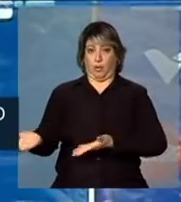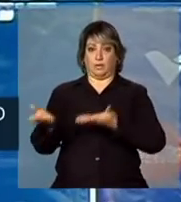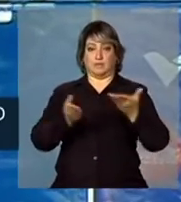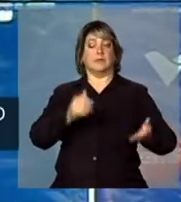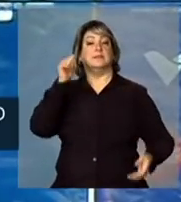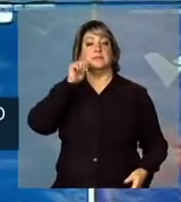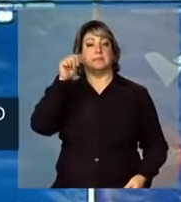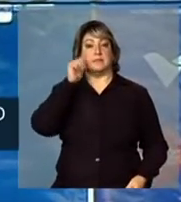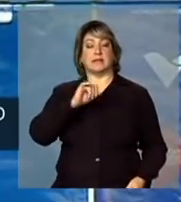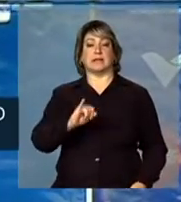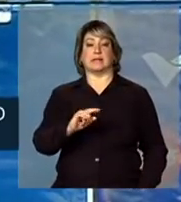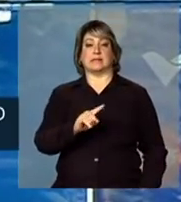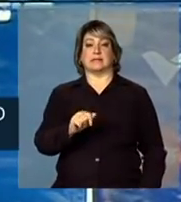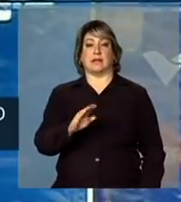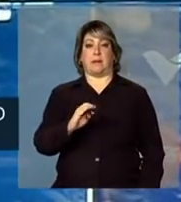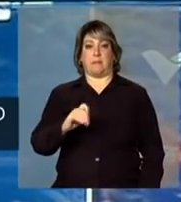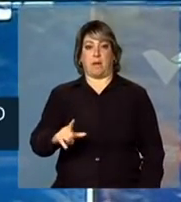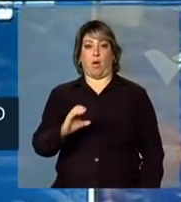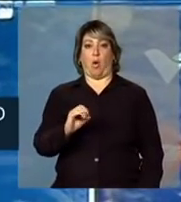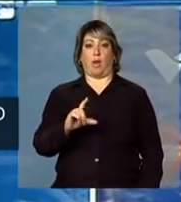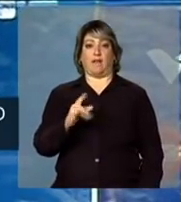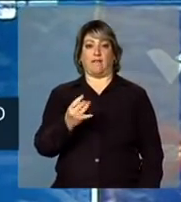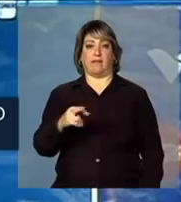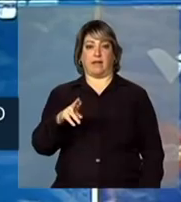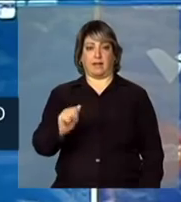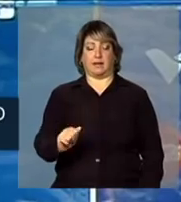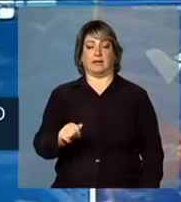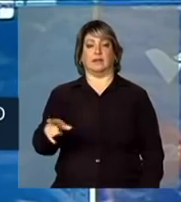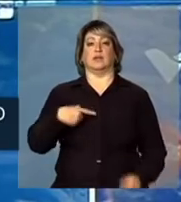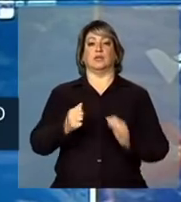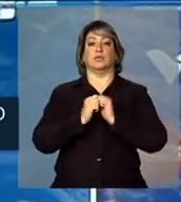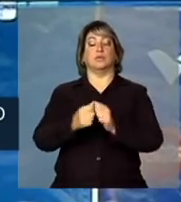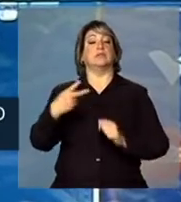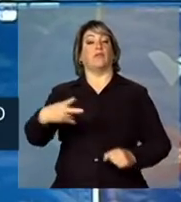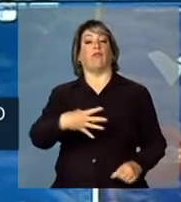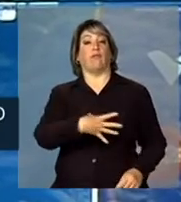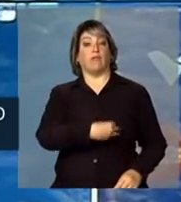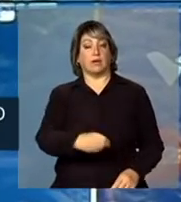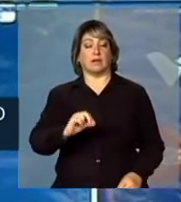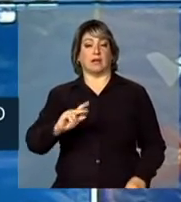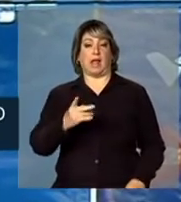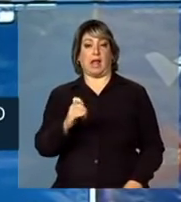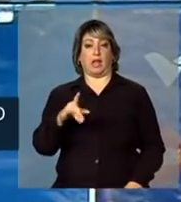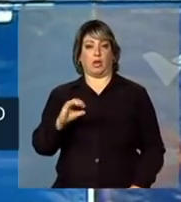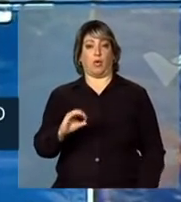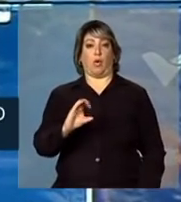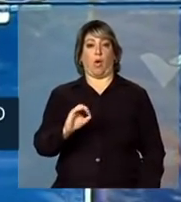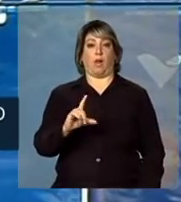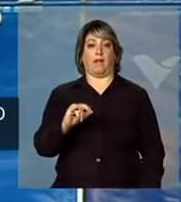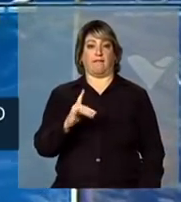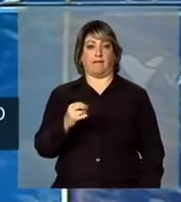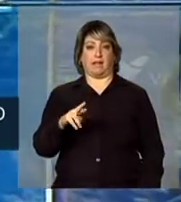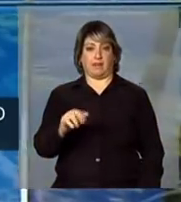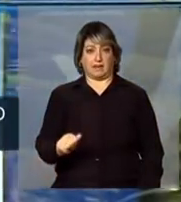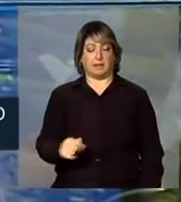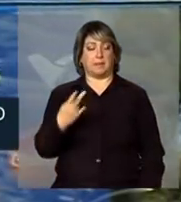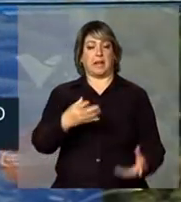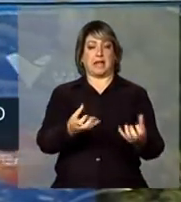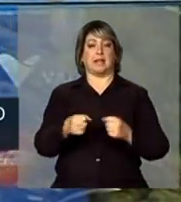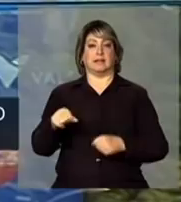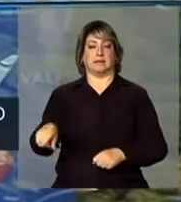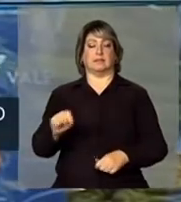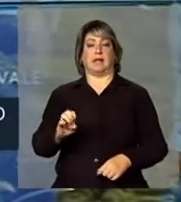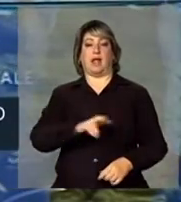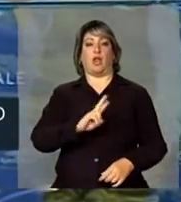senhora Isabel Robles de Oliveira, acompanhada do seu filho, Hélio Robles de Oliveira, para receber, em nome